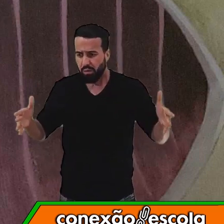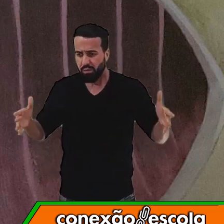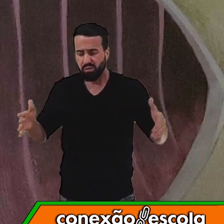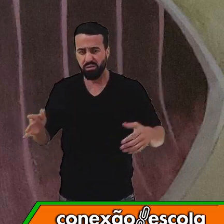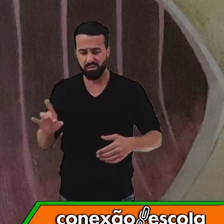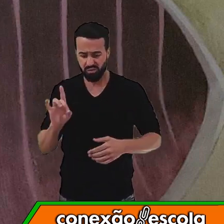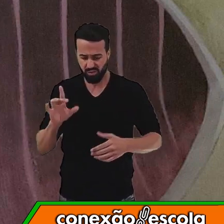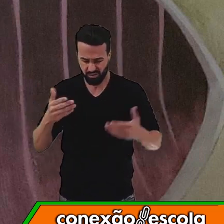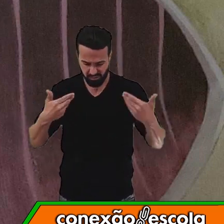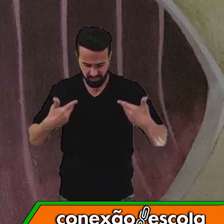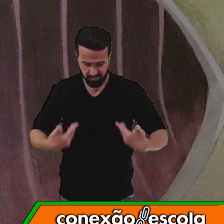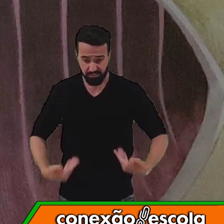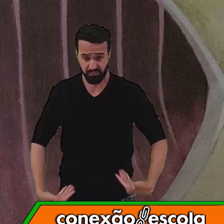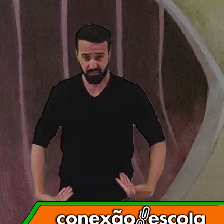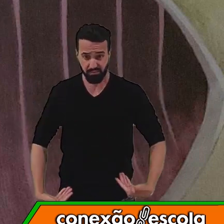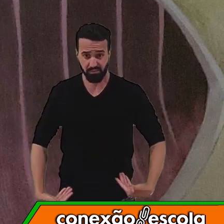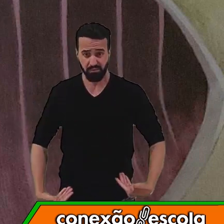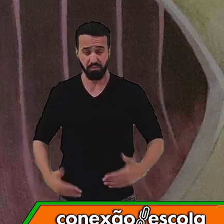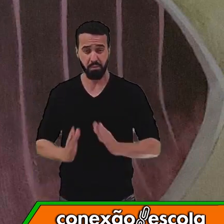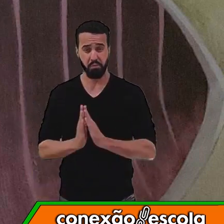mais somente um